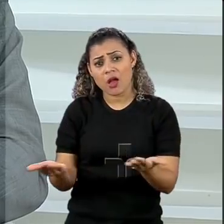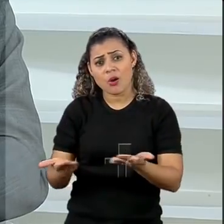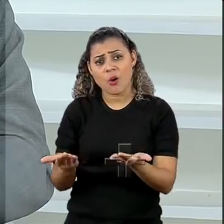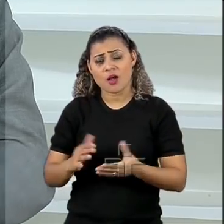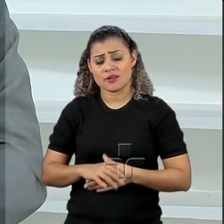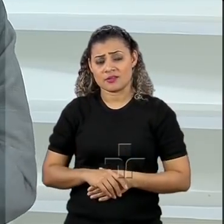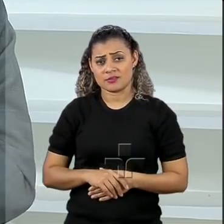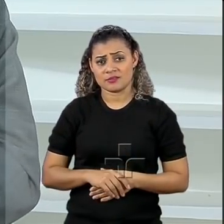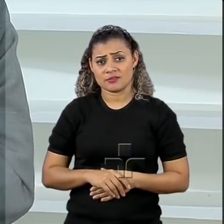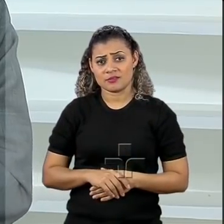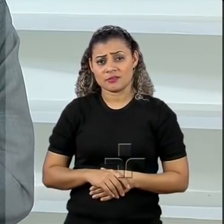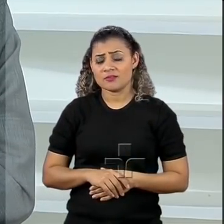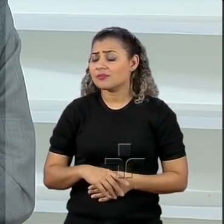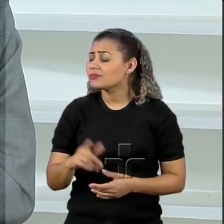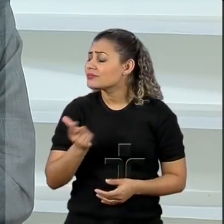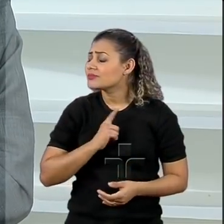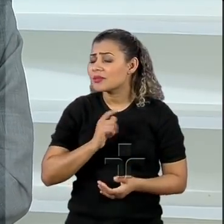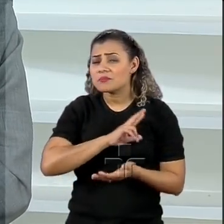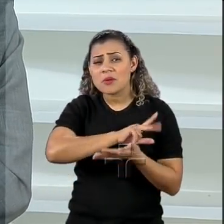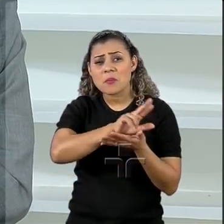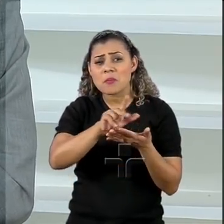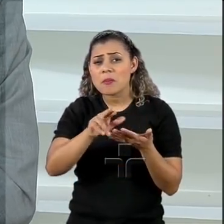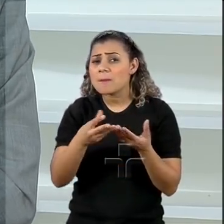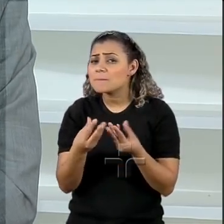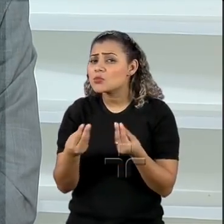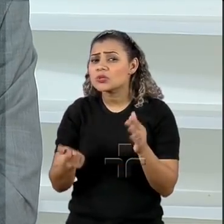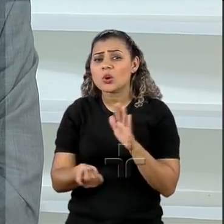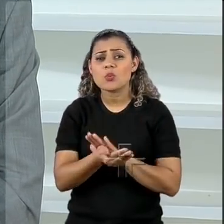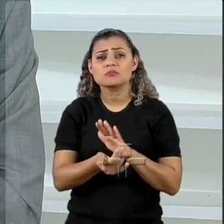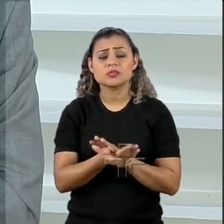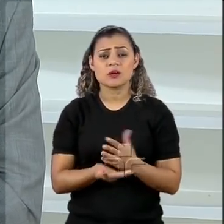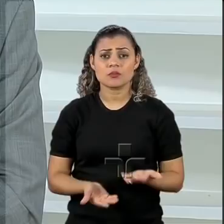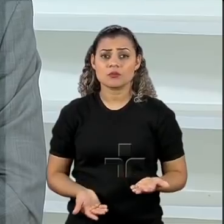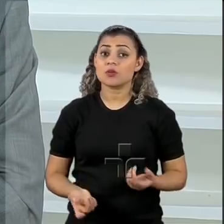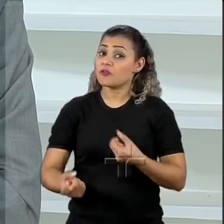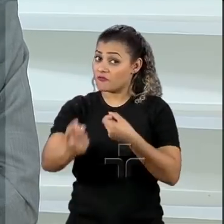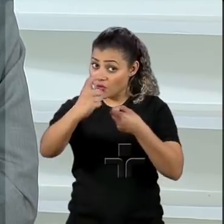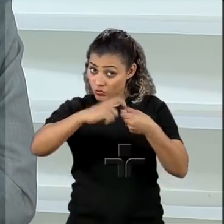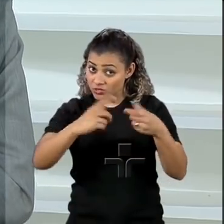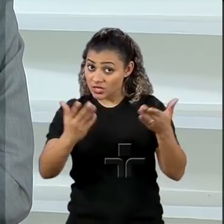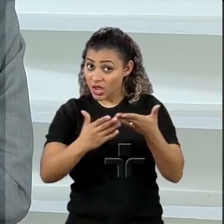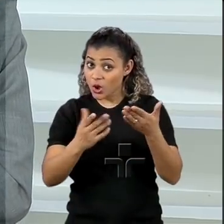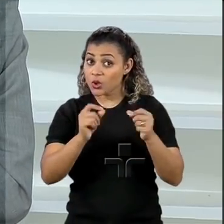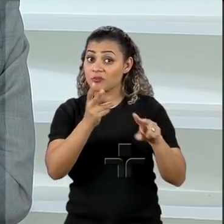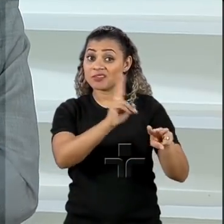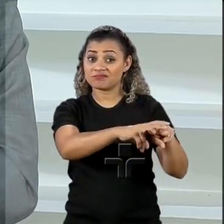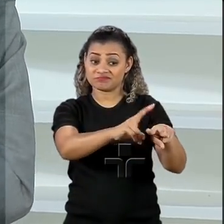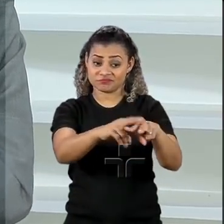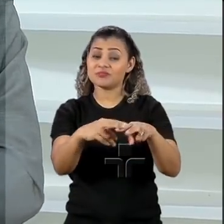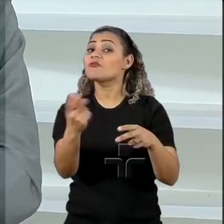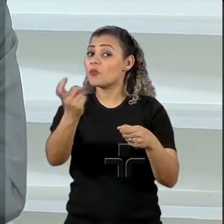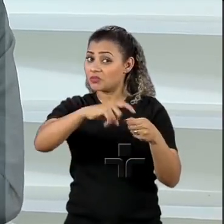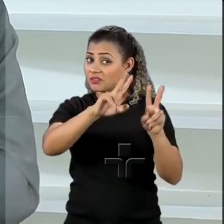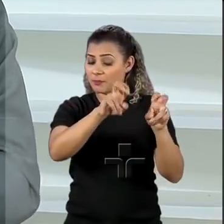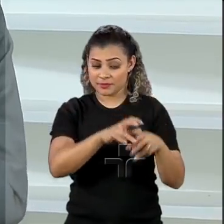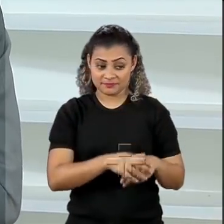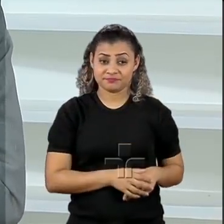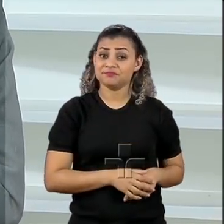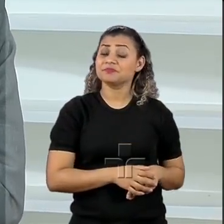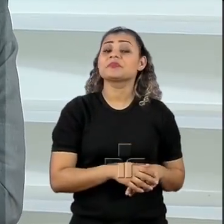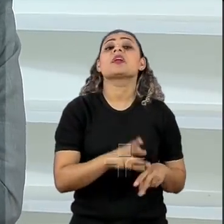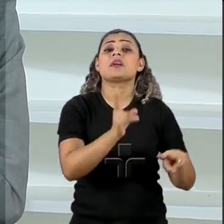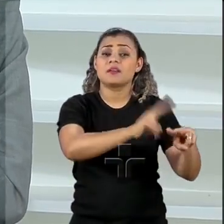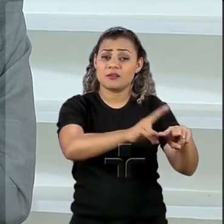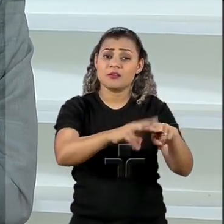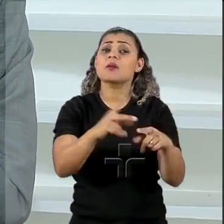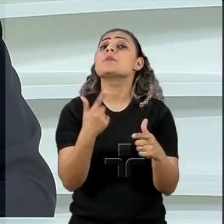números bilionários em termos de corrupção. E nesse quadro, voltando para a questão penitenciária, né? A questão penitenciária, nós enfrentamos um outro